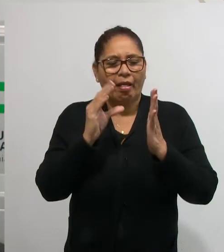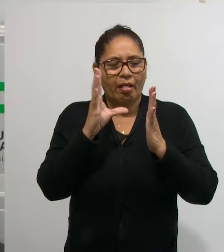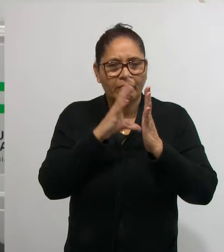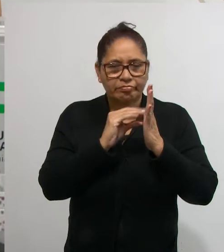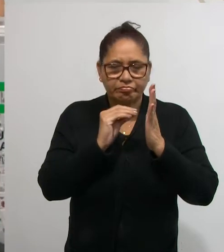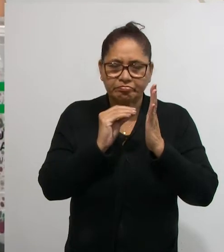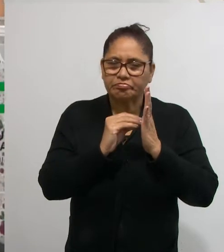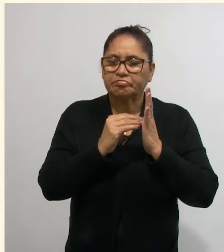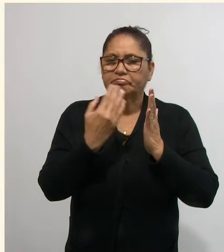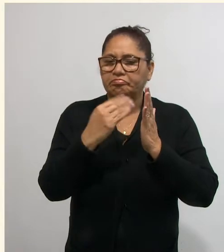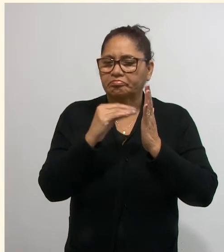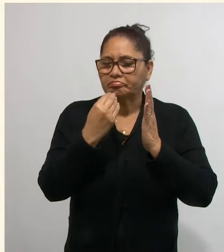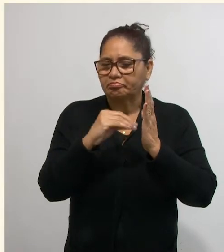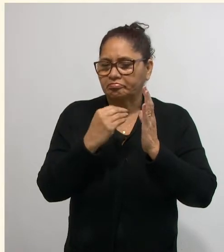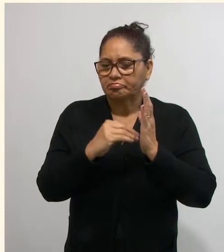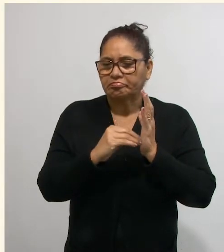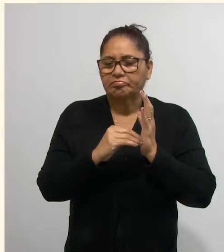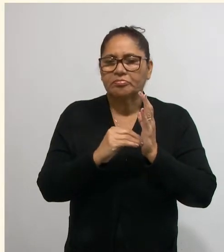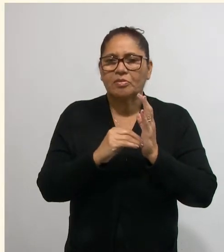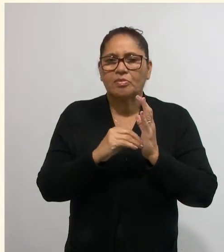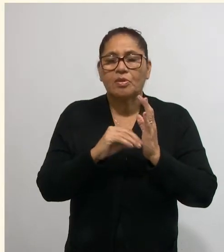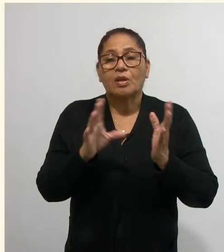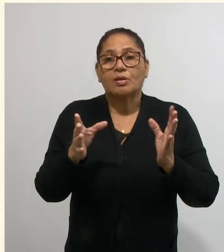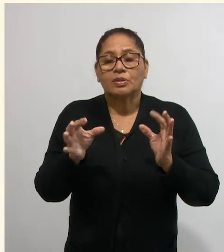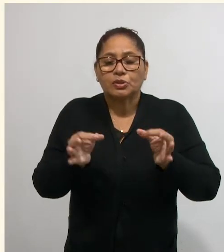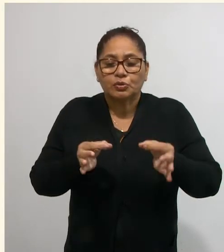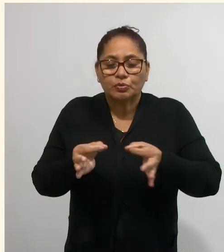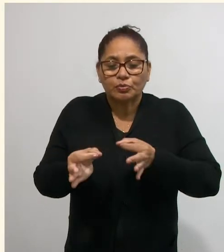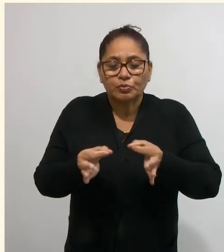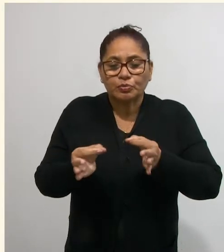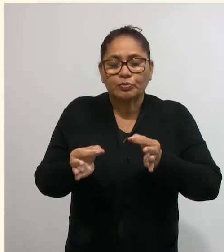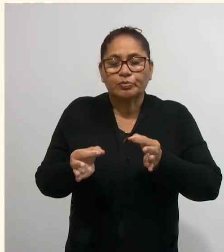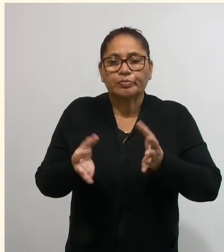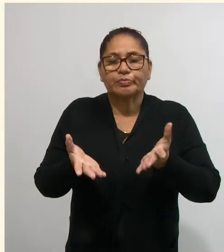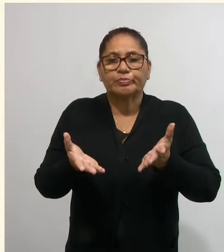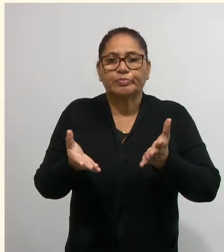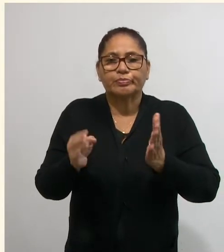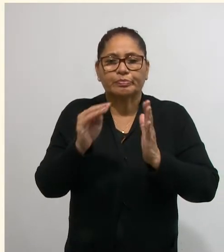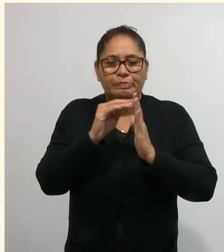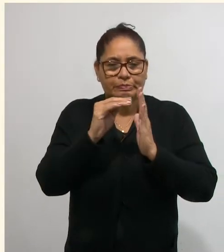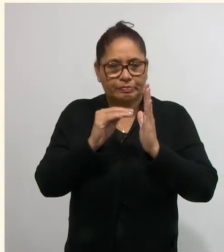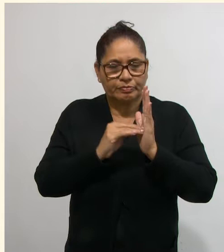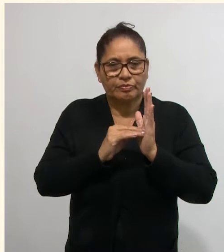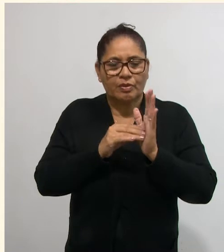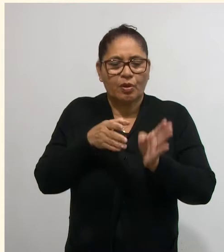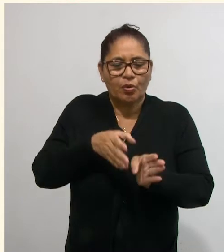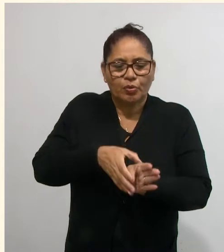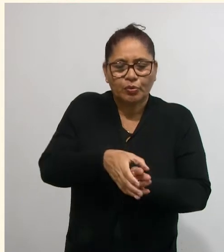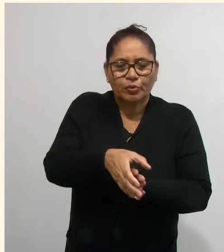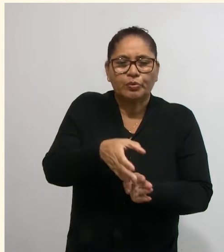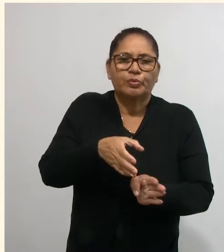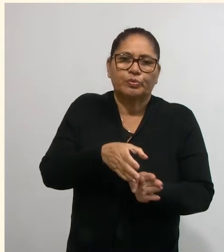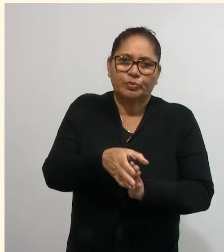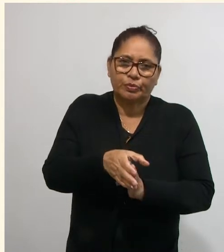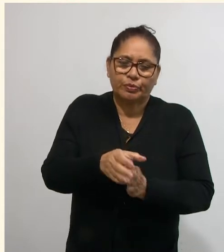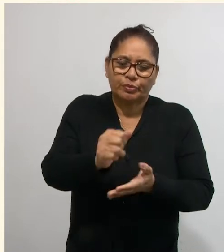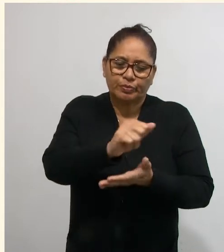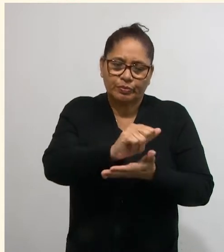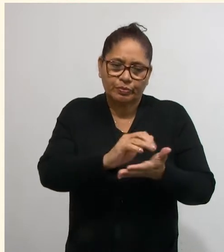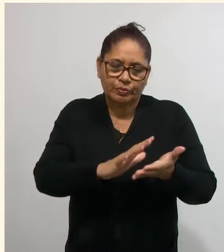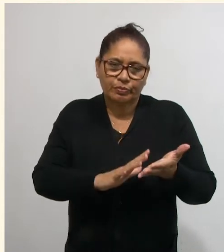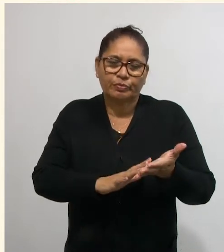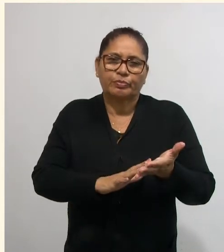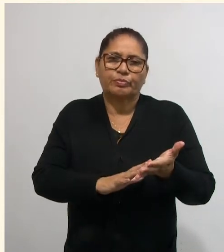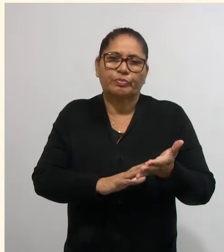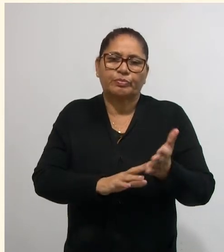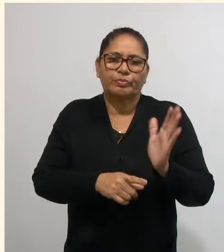gente. E aí, sendo elas não só organizar conteúdo, não só orientar alunos para aquela atividade e não só